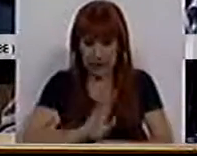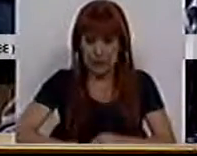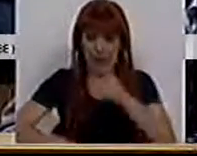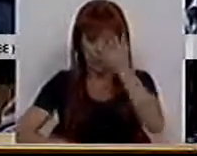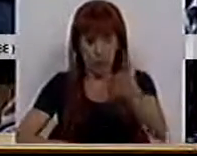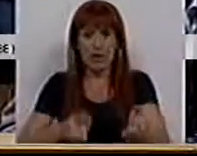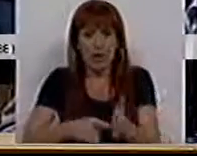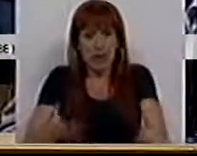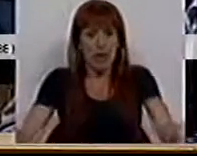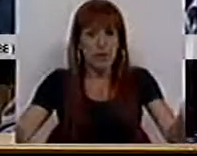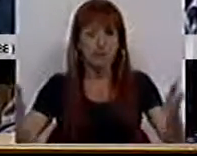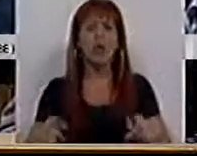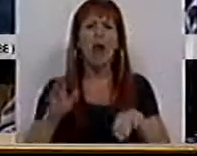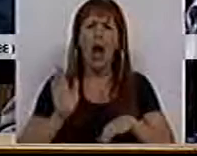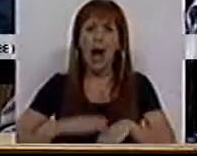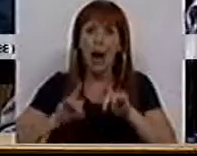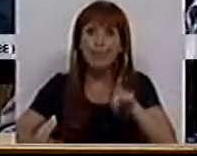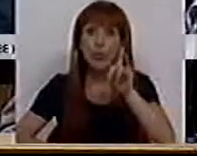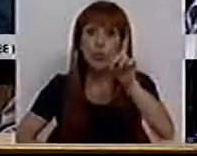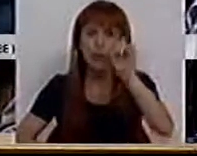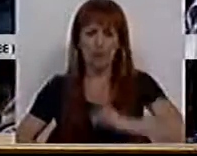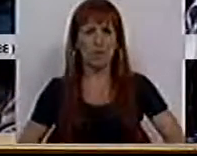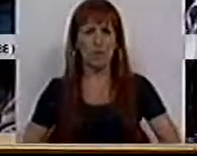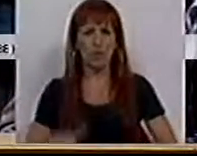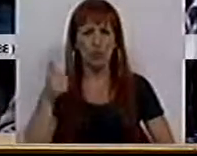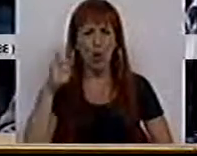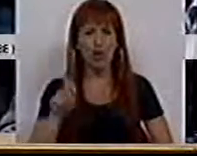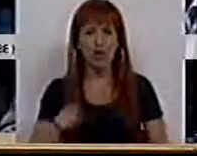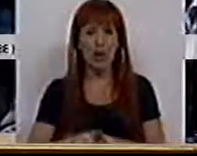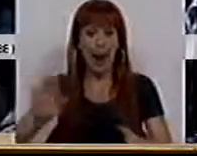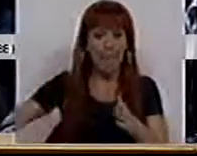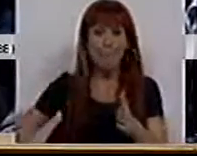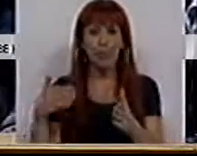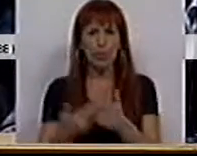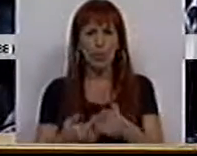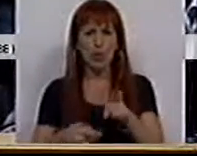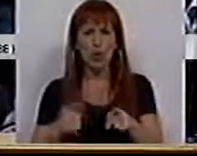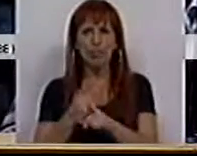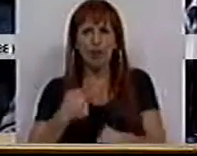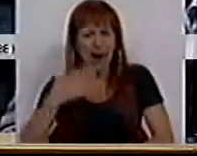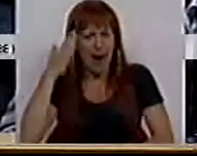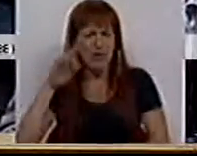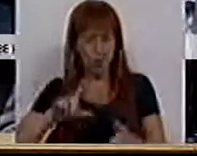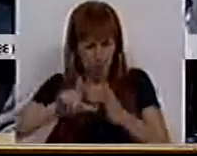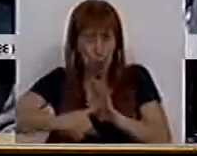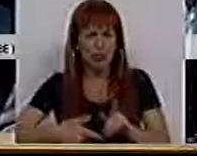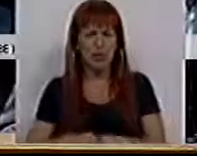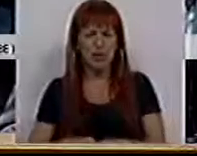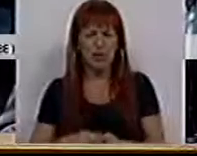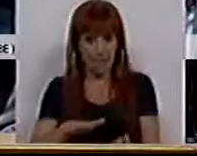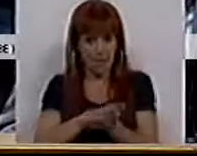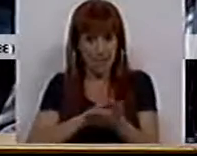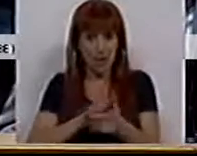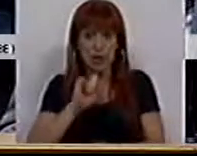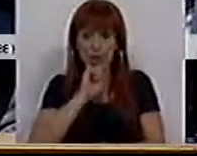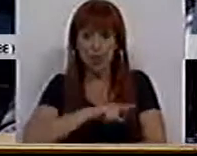as medidas necessárias. E é por essa razão que o Bloco de Esquerda propõe, porque achamos que é um projeto âncora